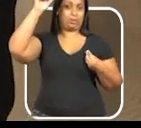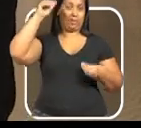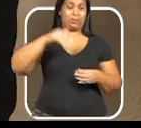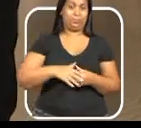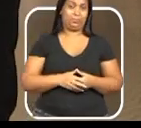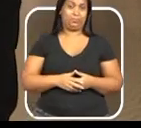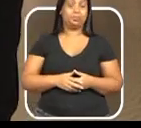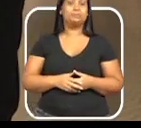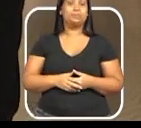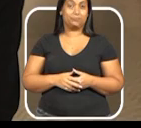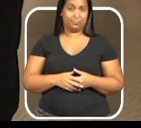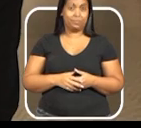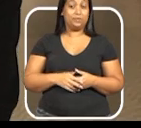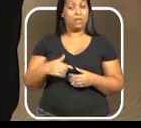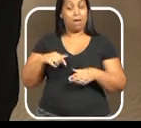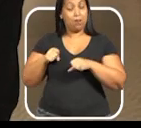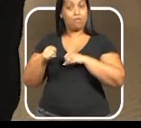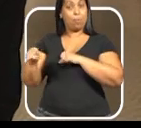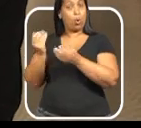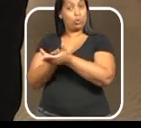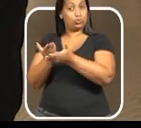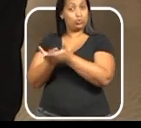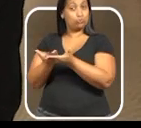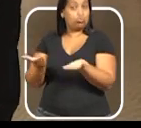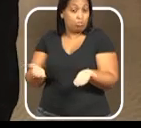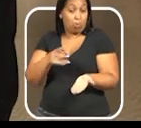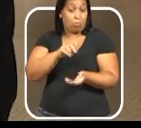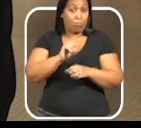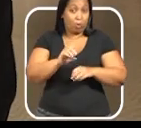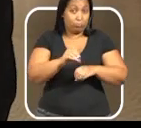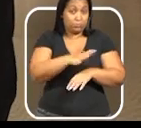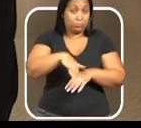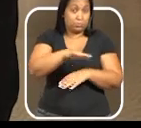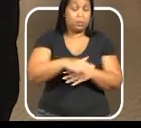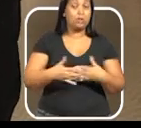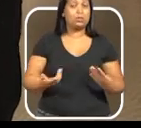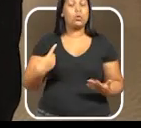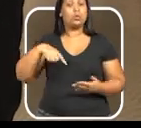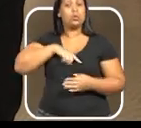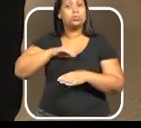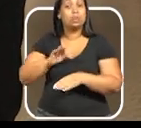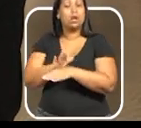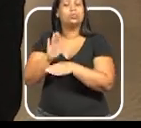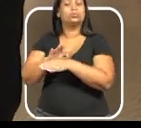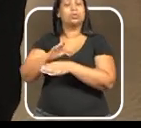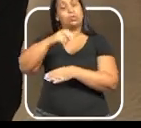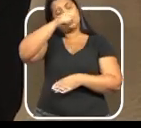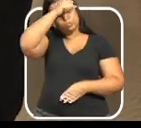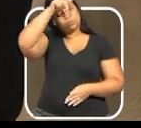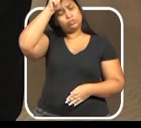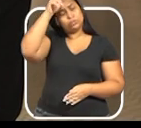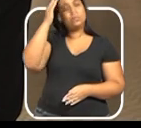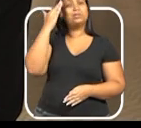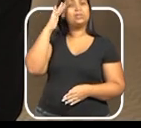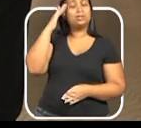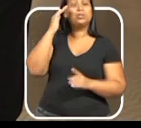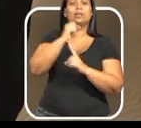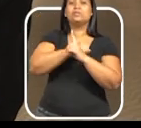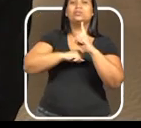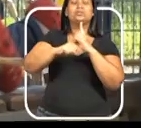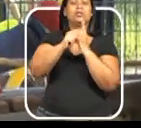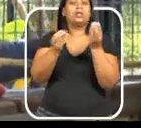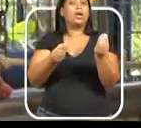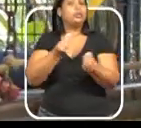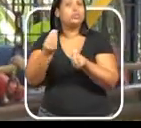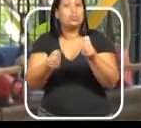se forma para isso. Então, a gente precisa, sim, ajudar os nossos professores a compreender que sociedade a gente está